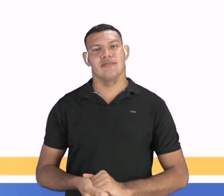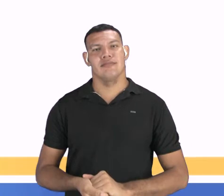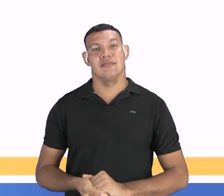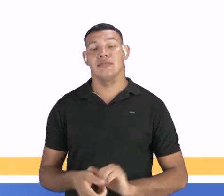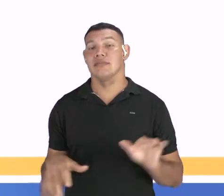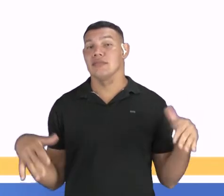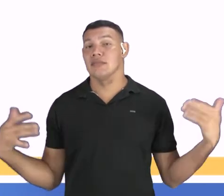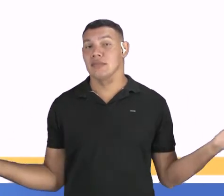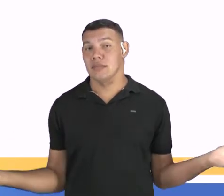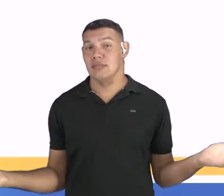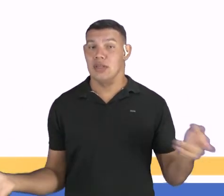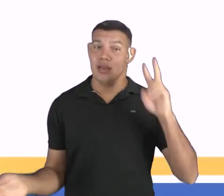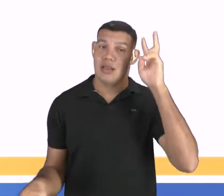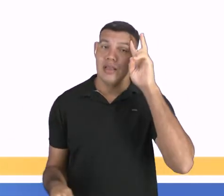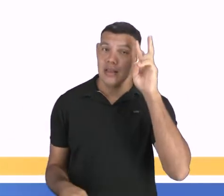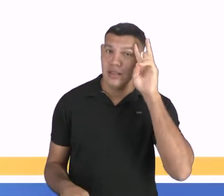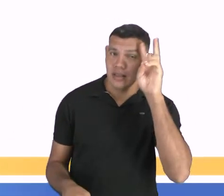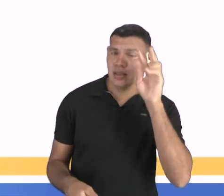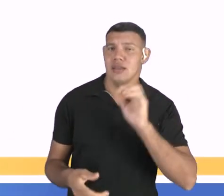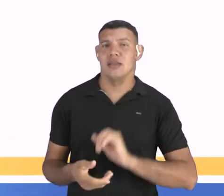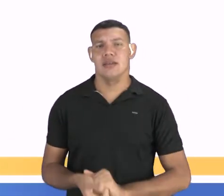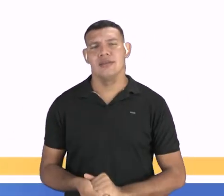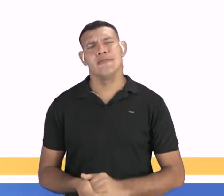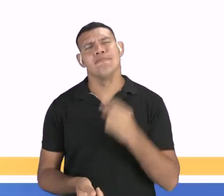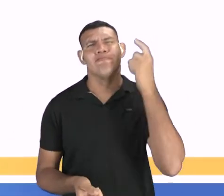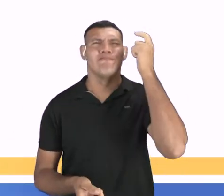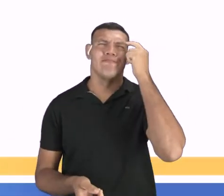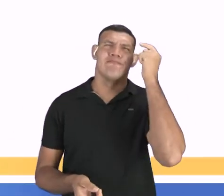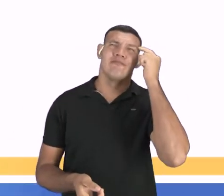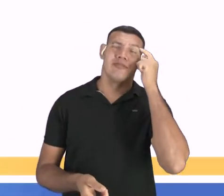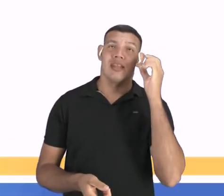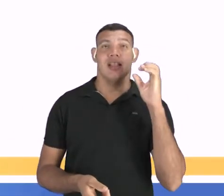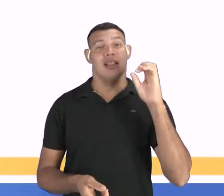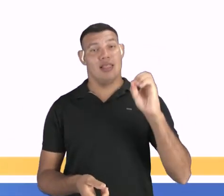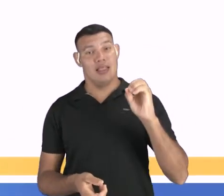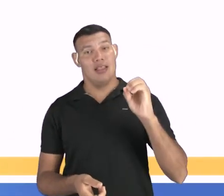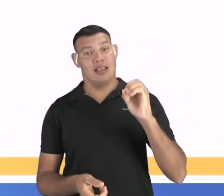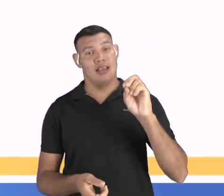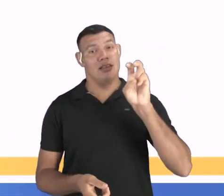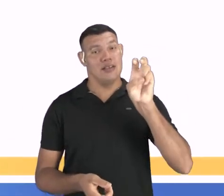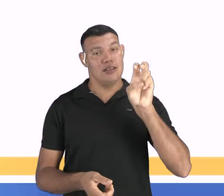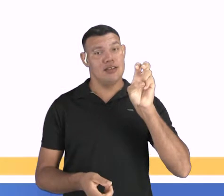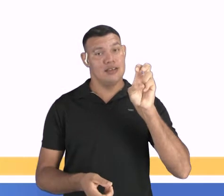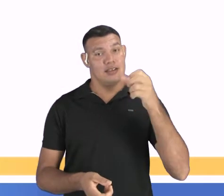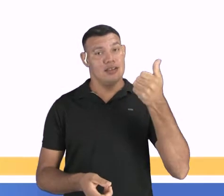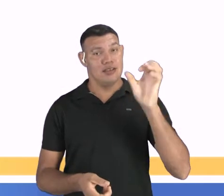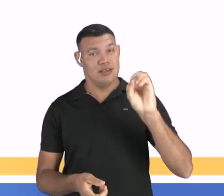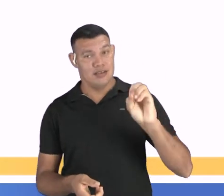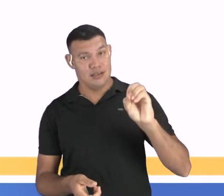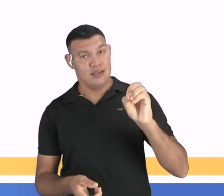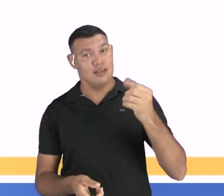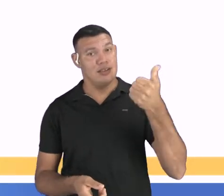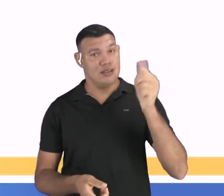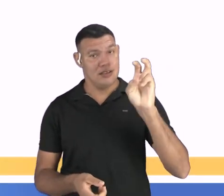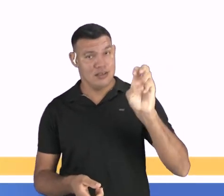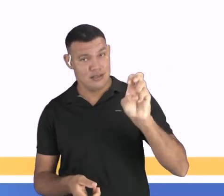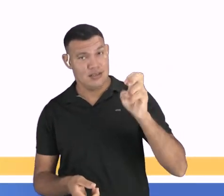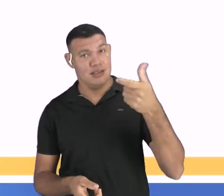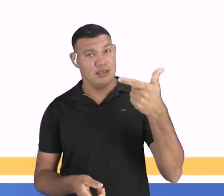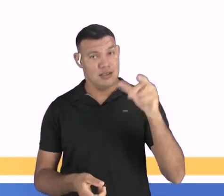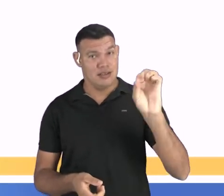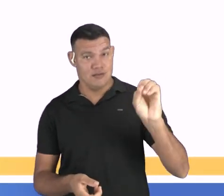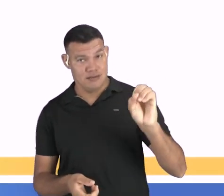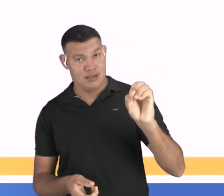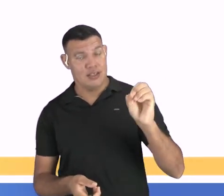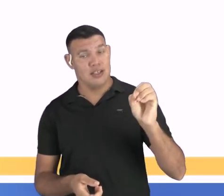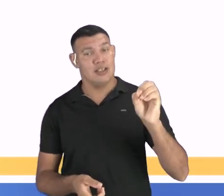Então, ainda para relembrar, vamos pensar nos números 0, 5, 10, 15, 20, 25, 30,